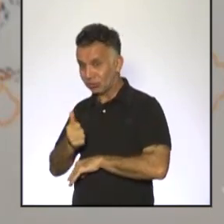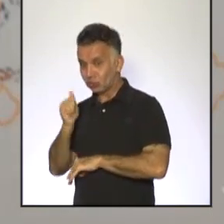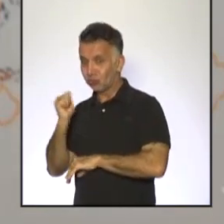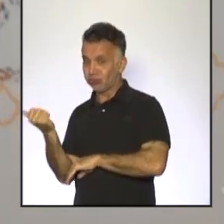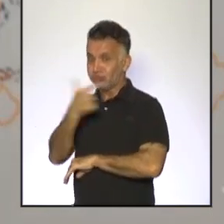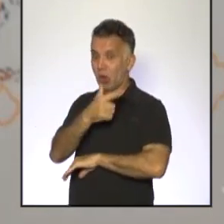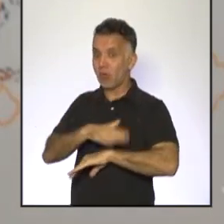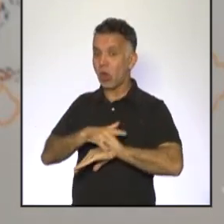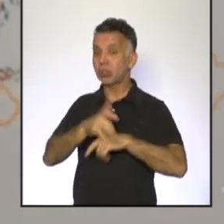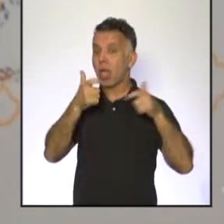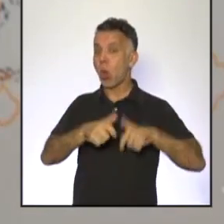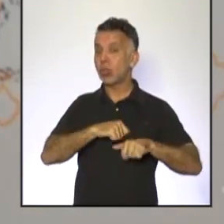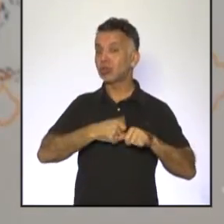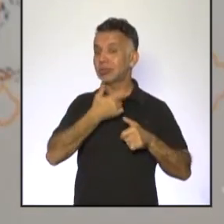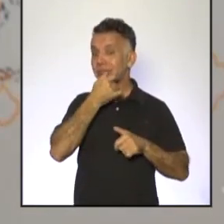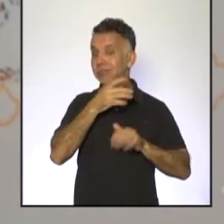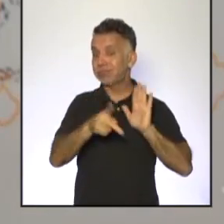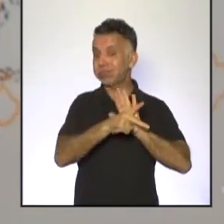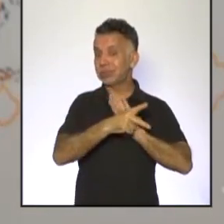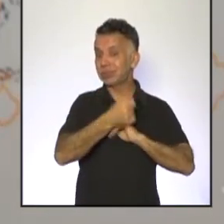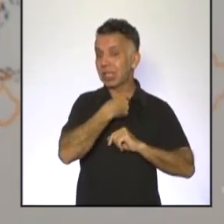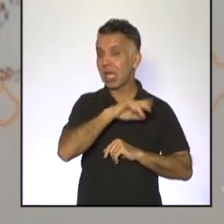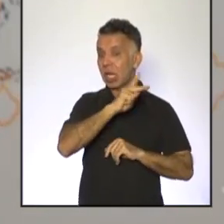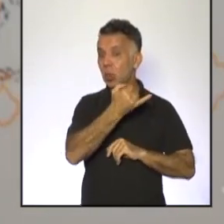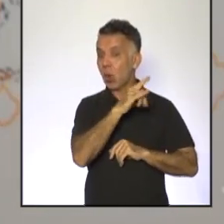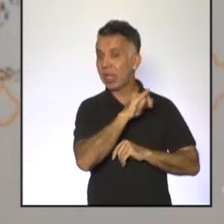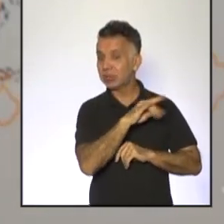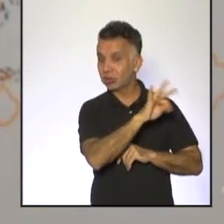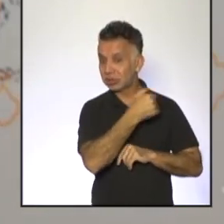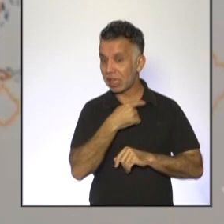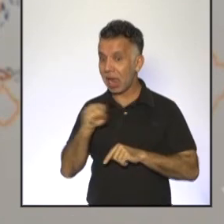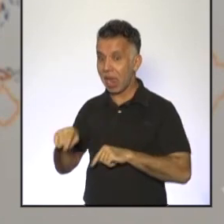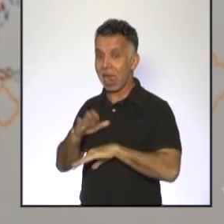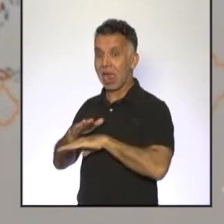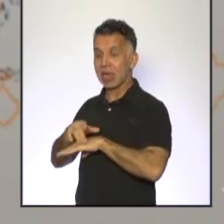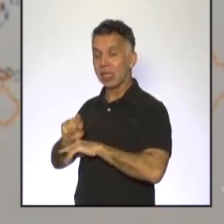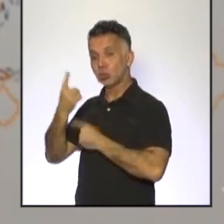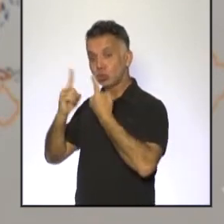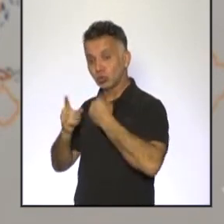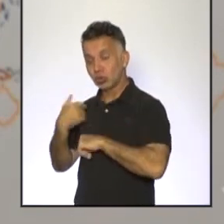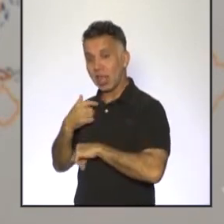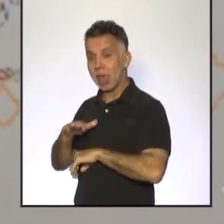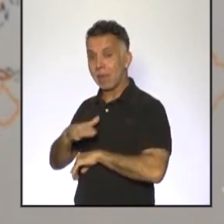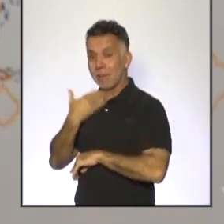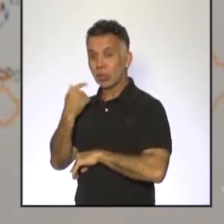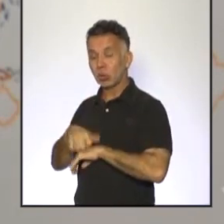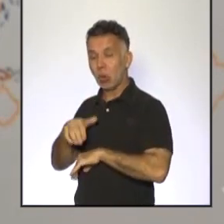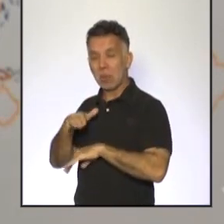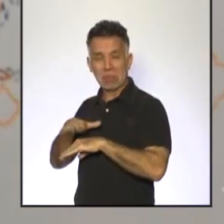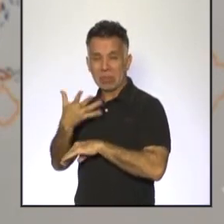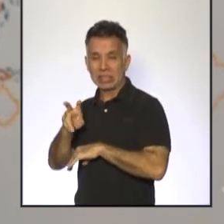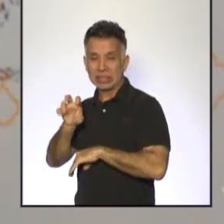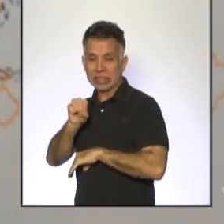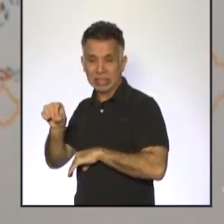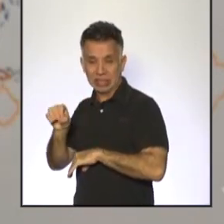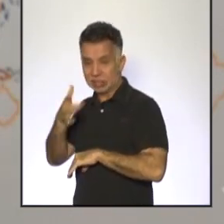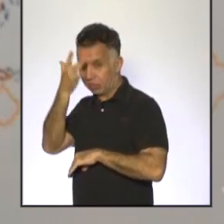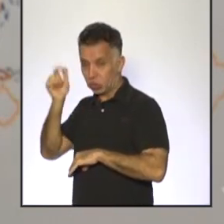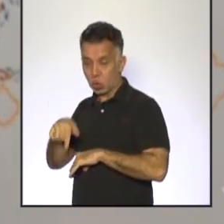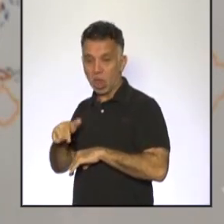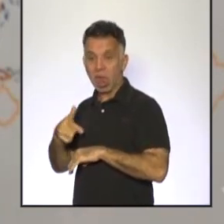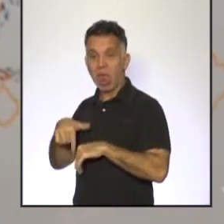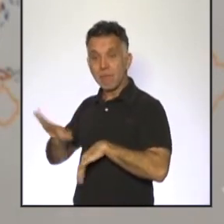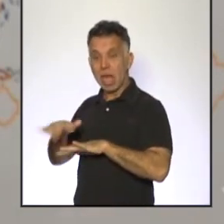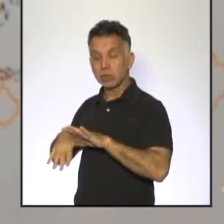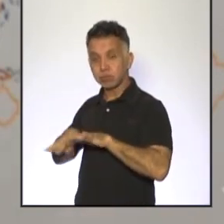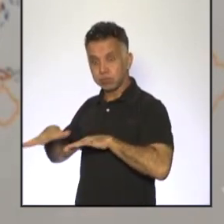do Haiti, e matou apenas, entre aspas, 500 pessoas. Por que um terremoto 100 vezes mais fraco matou muito mais gente?